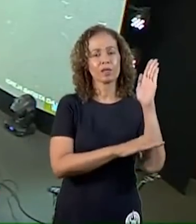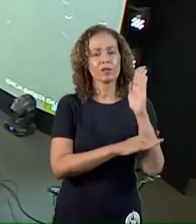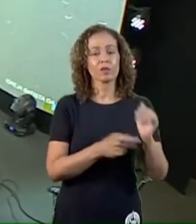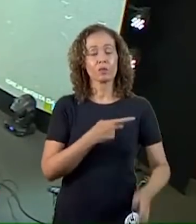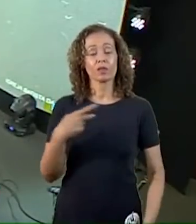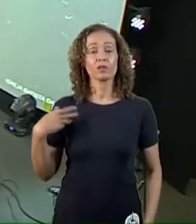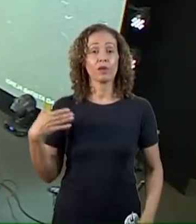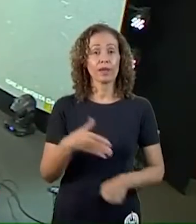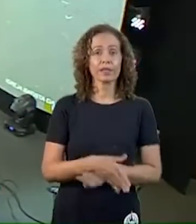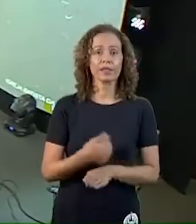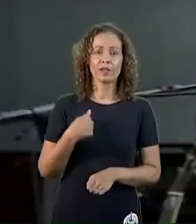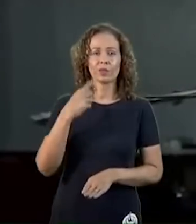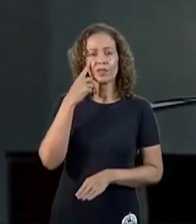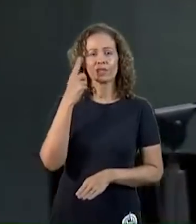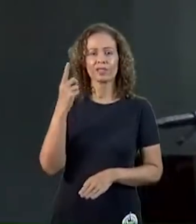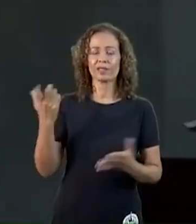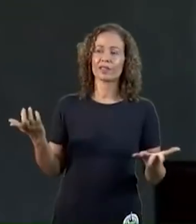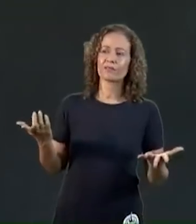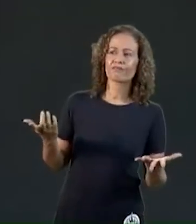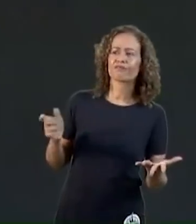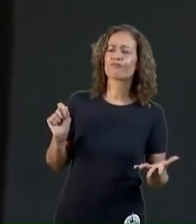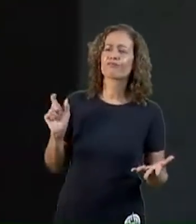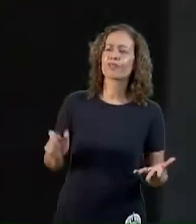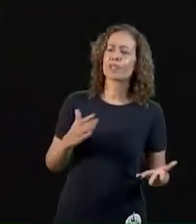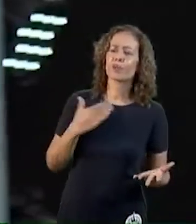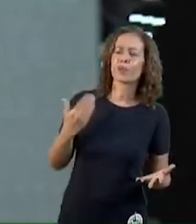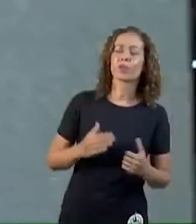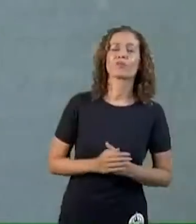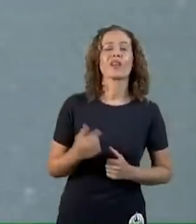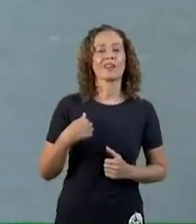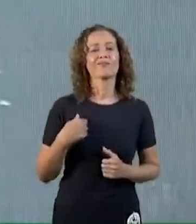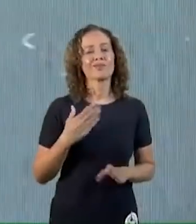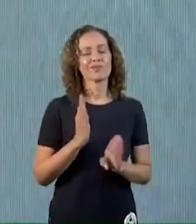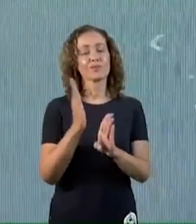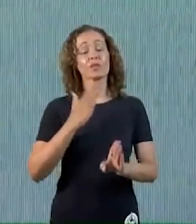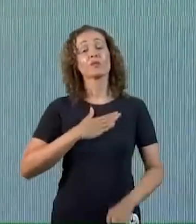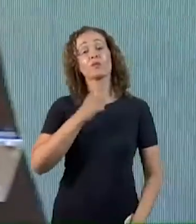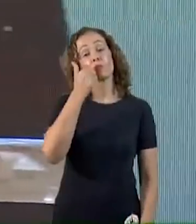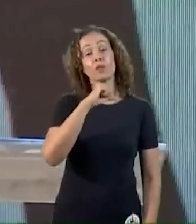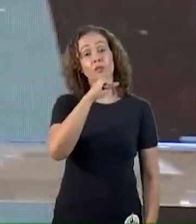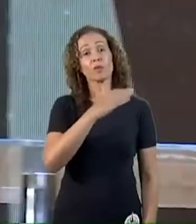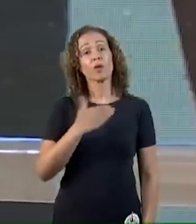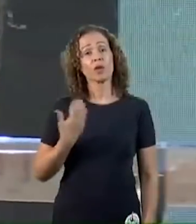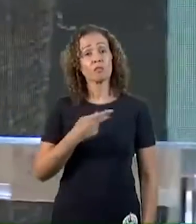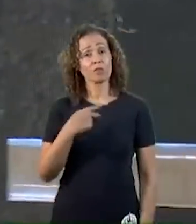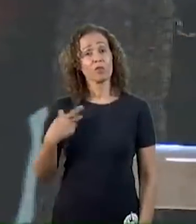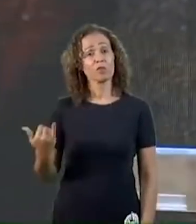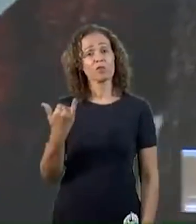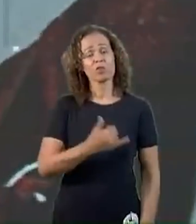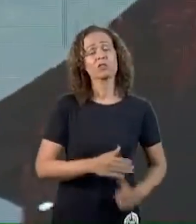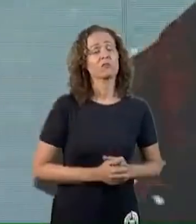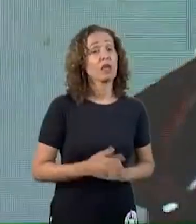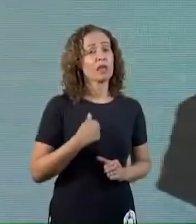já sei, minha mãe morreu. O pastor falou: olha, eu vim aqui falar que Jesus levou sua mãe. Aí, ok, Senhor. Aí eu